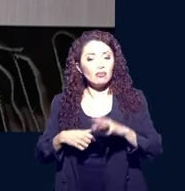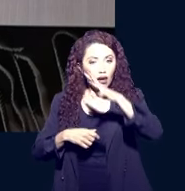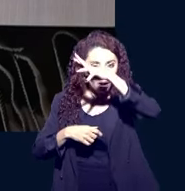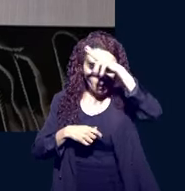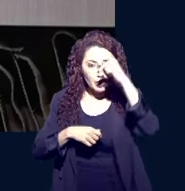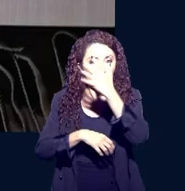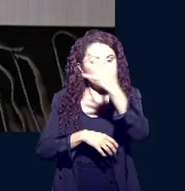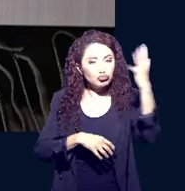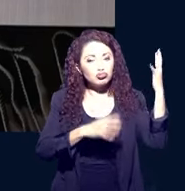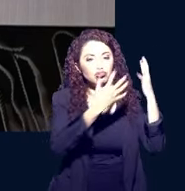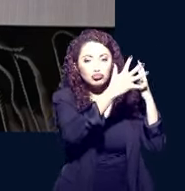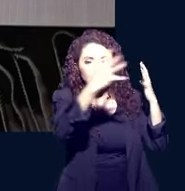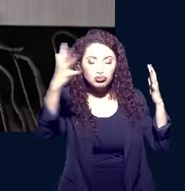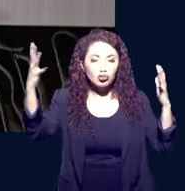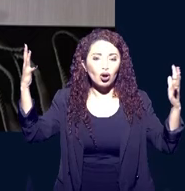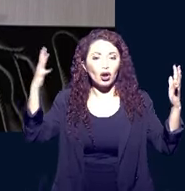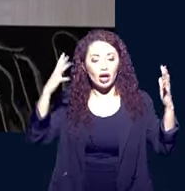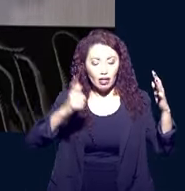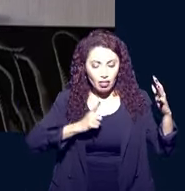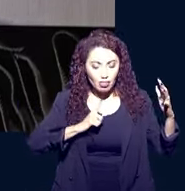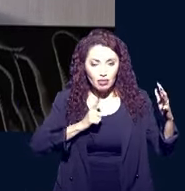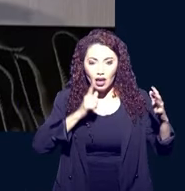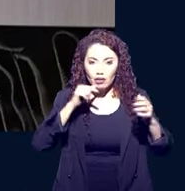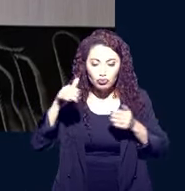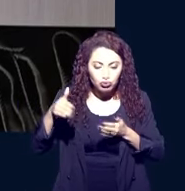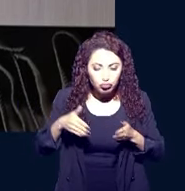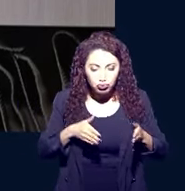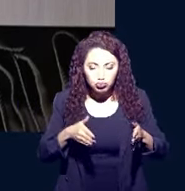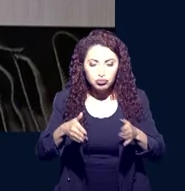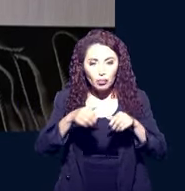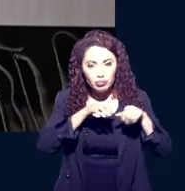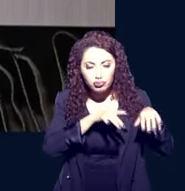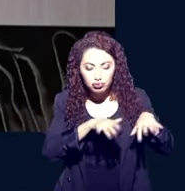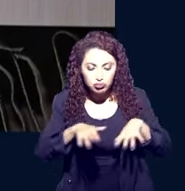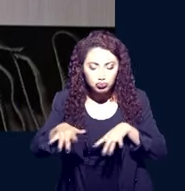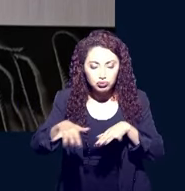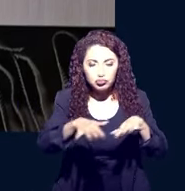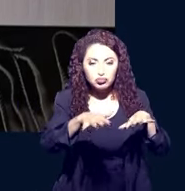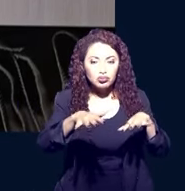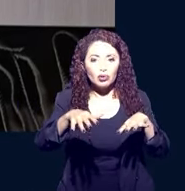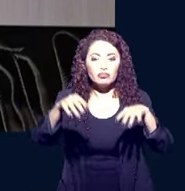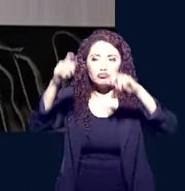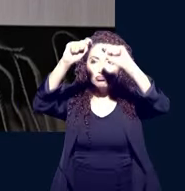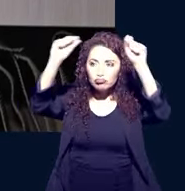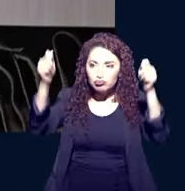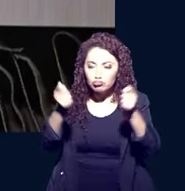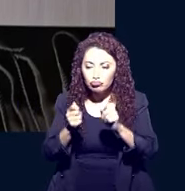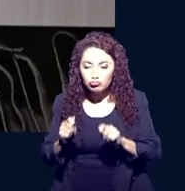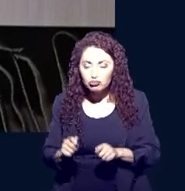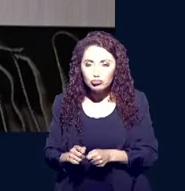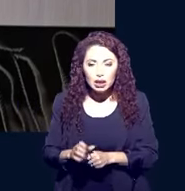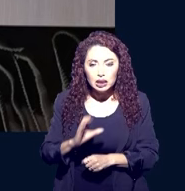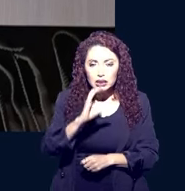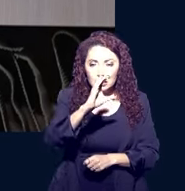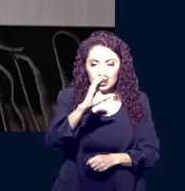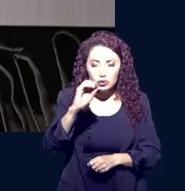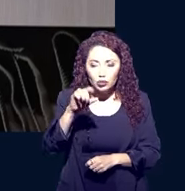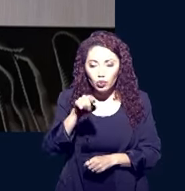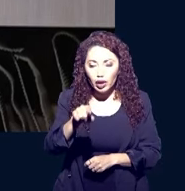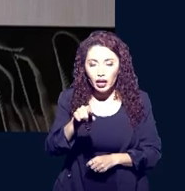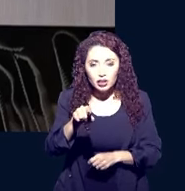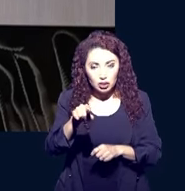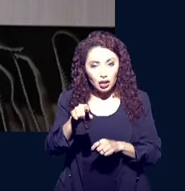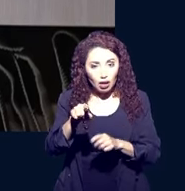ciclo da água com os rios voadores que vão irrigar o centro oeste Onde se produz o onde se onde cresce o